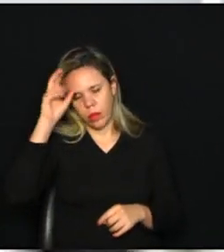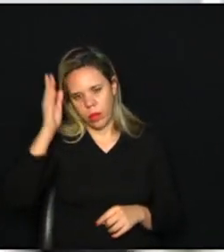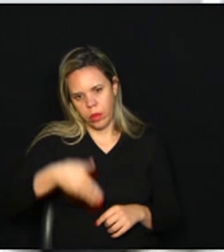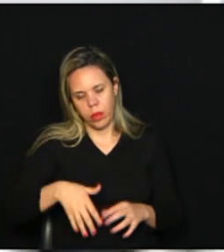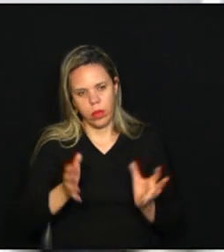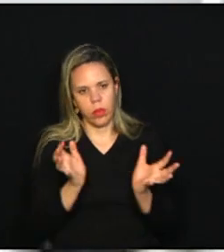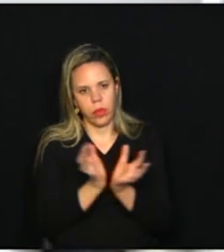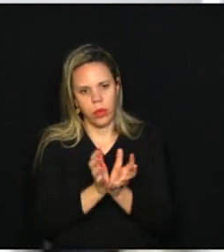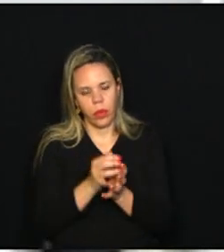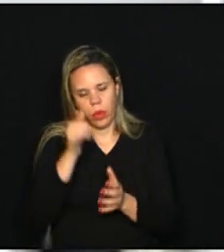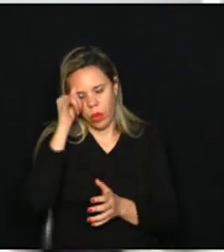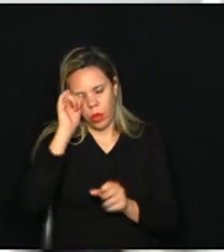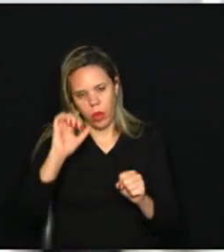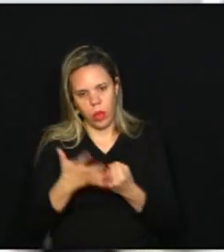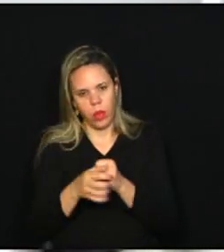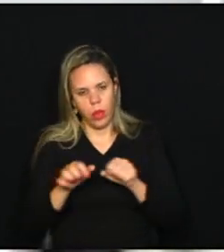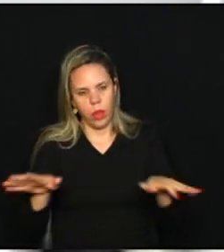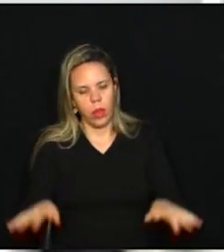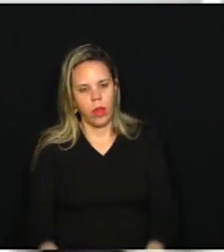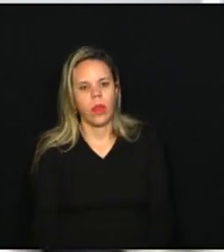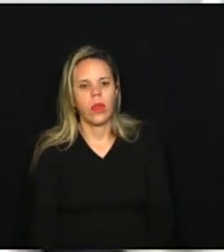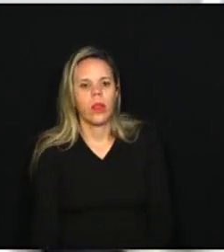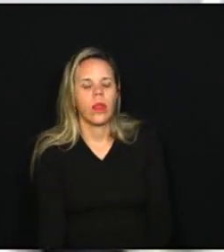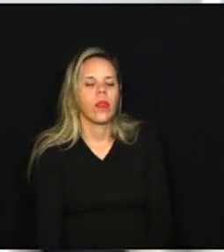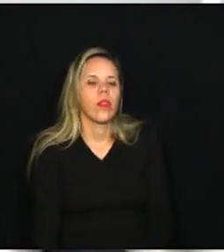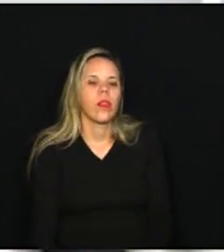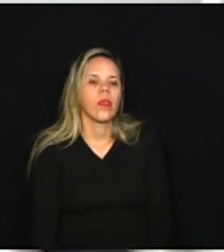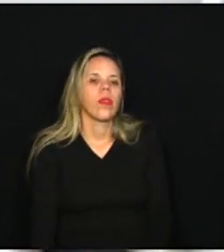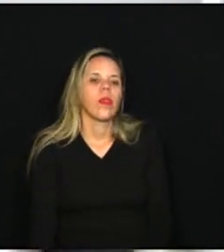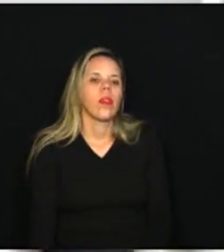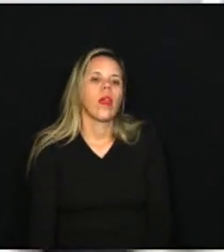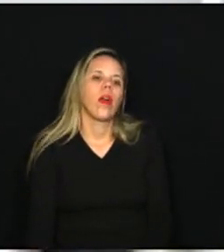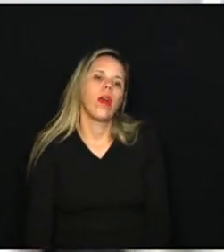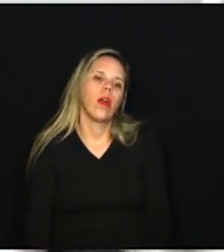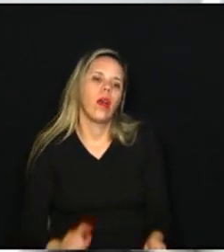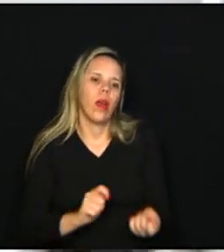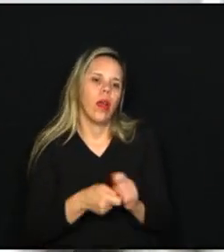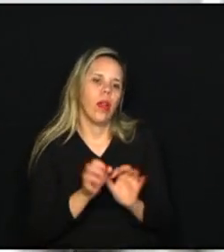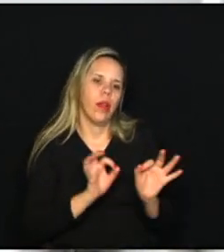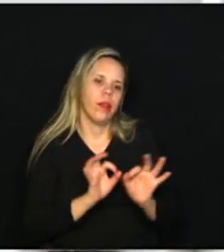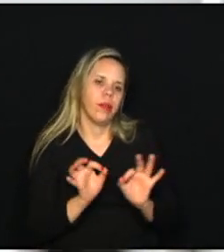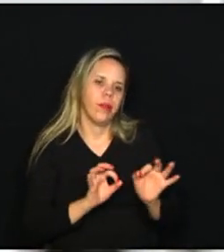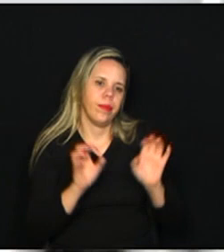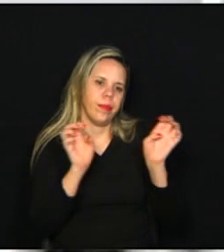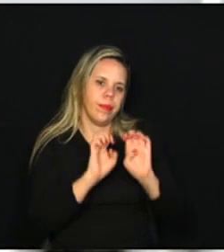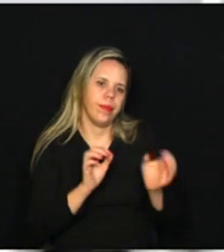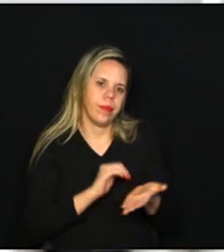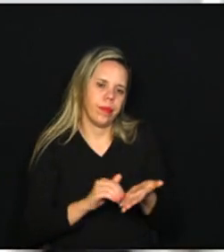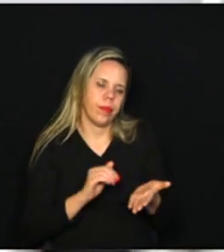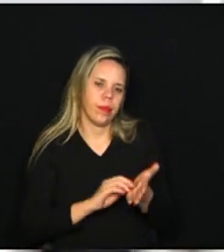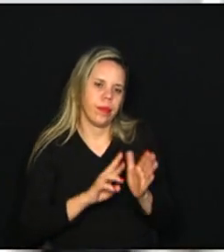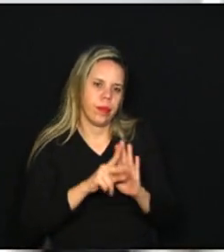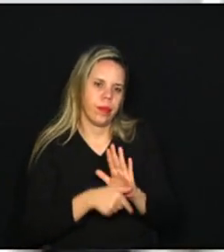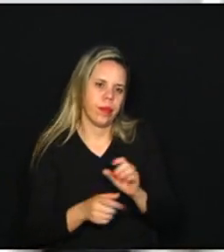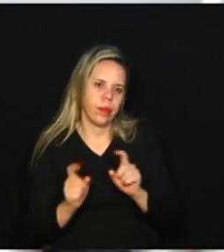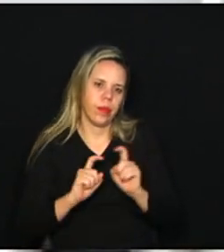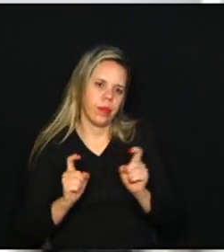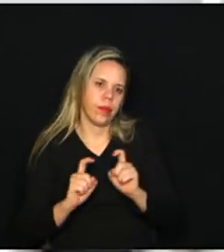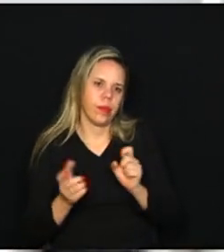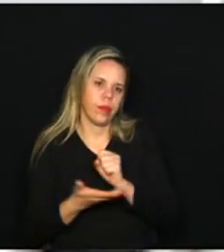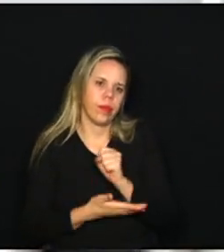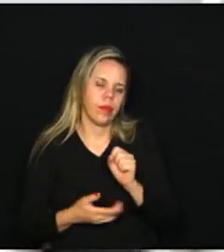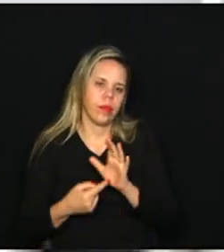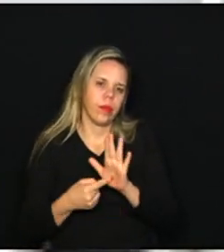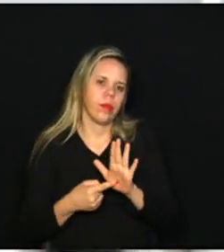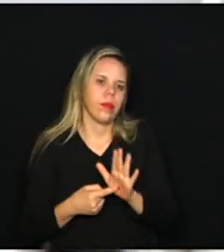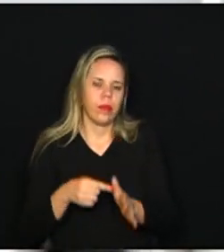de Combate à Pandemia, extremamente bem estruturada, com várias secretarias, e nessa reunião baseada em indicadores da